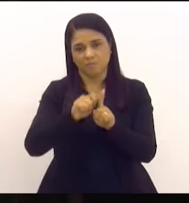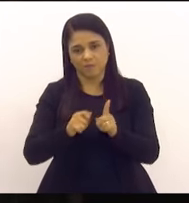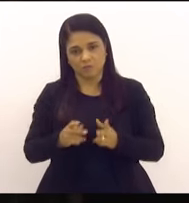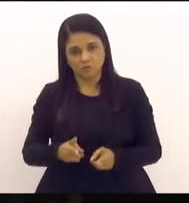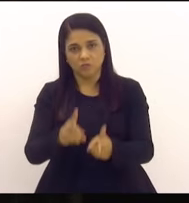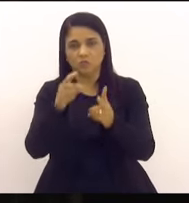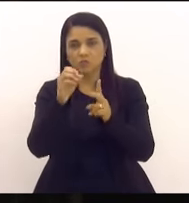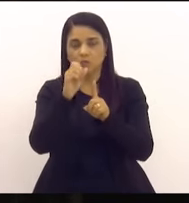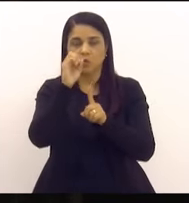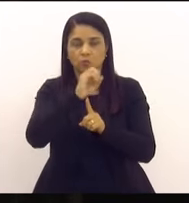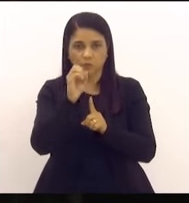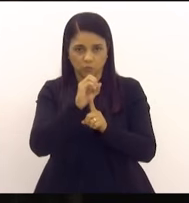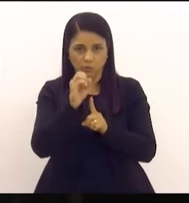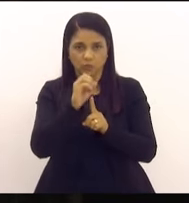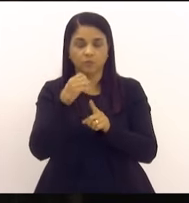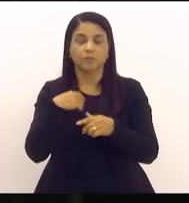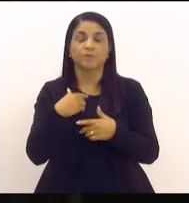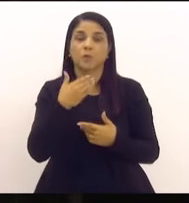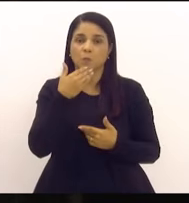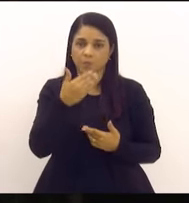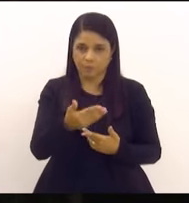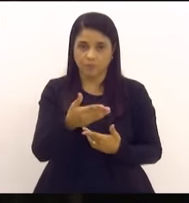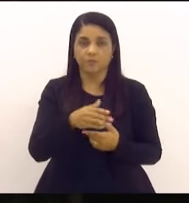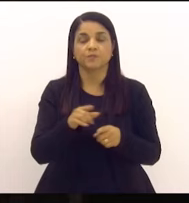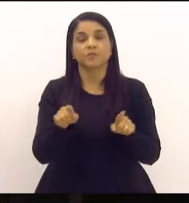no, e, no, e